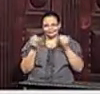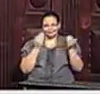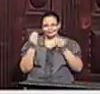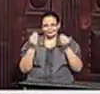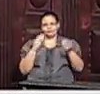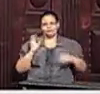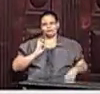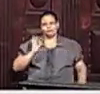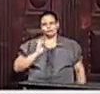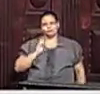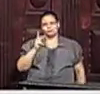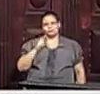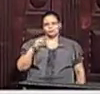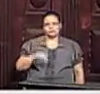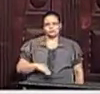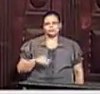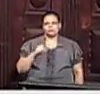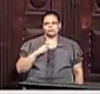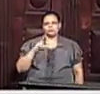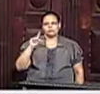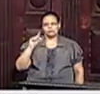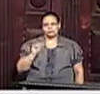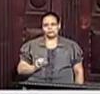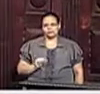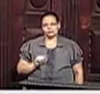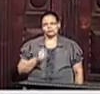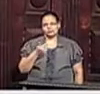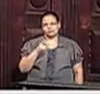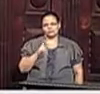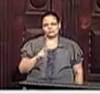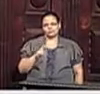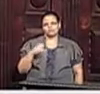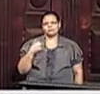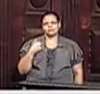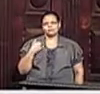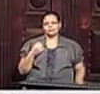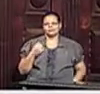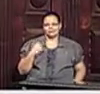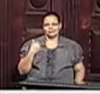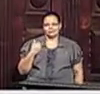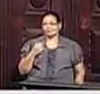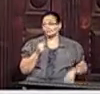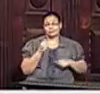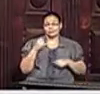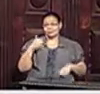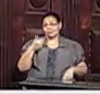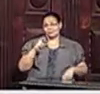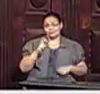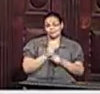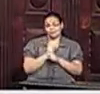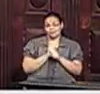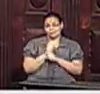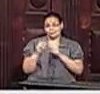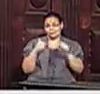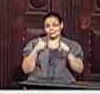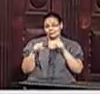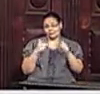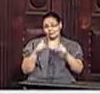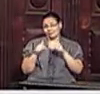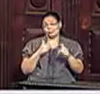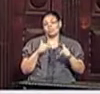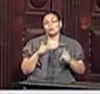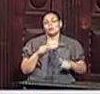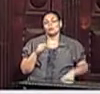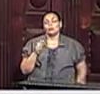Polícia Militar têm menos de 15 anos de serviço, significando que os